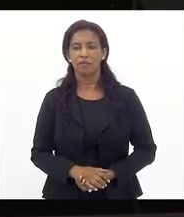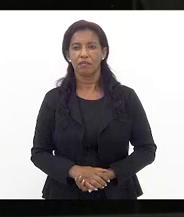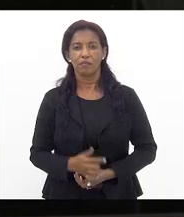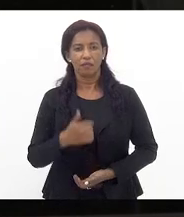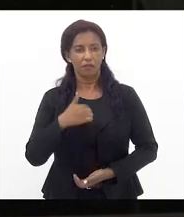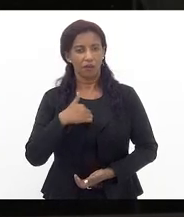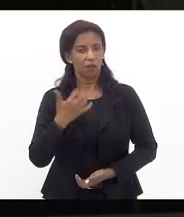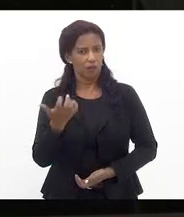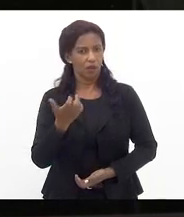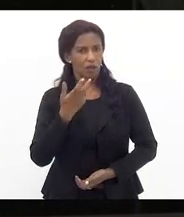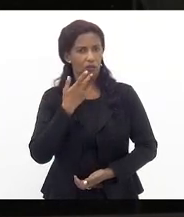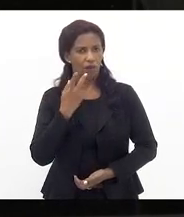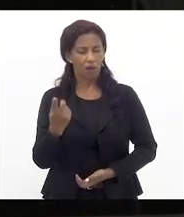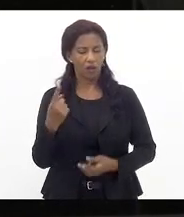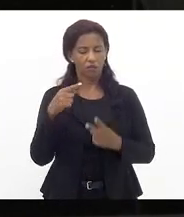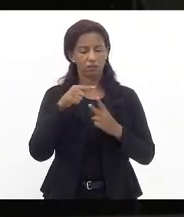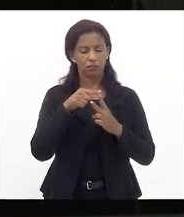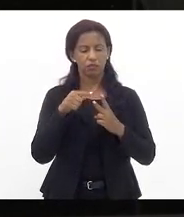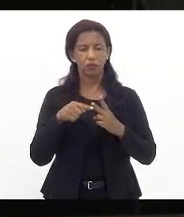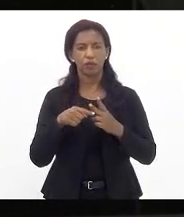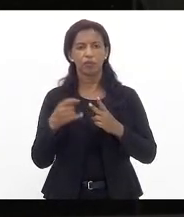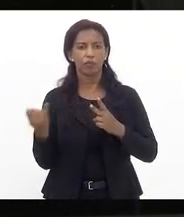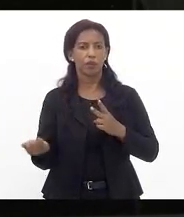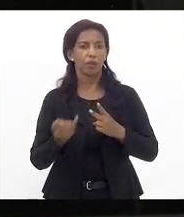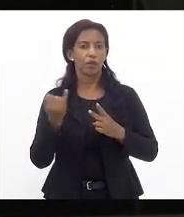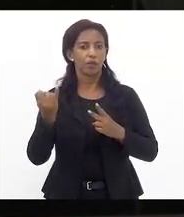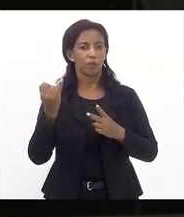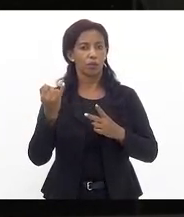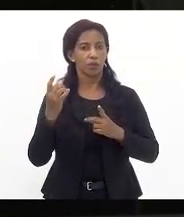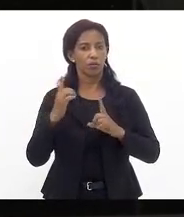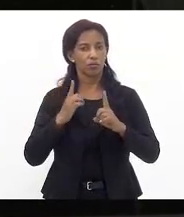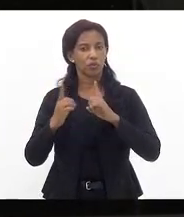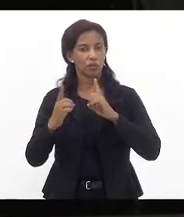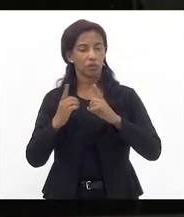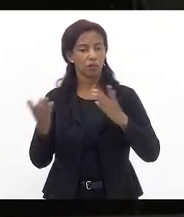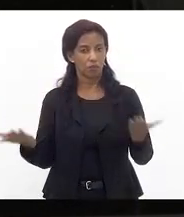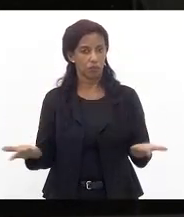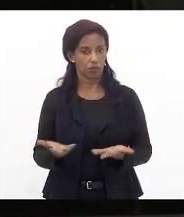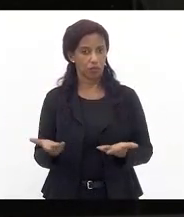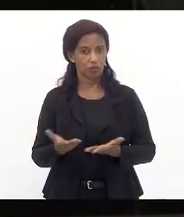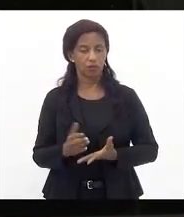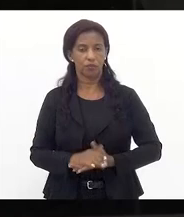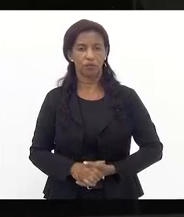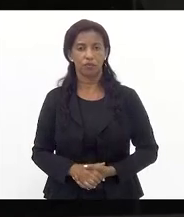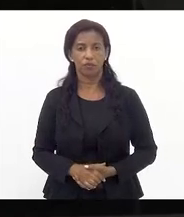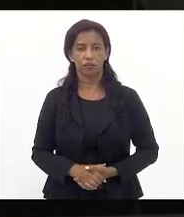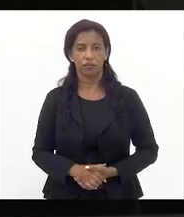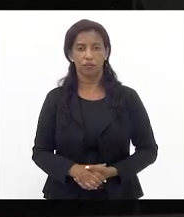eu quero falar aqui sobre dois pontos importantes do que debatemos no dia de hoje.